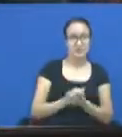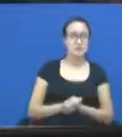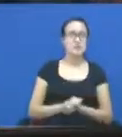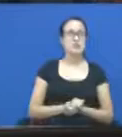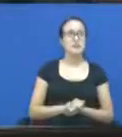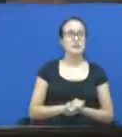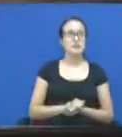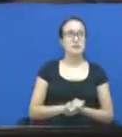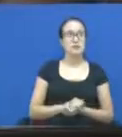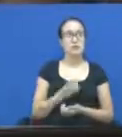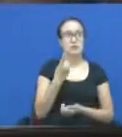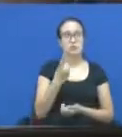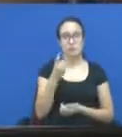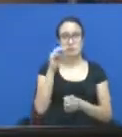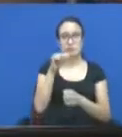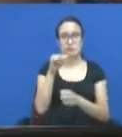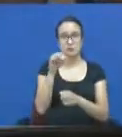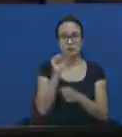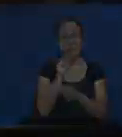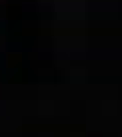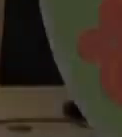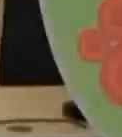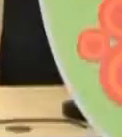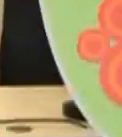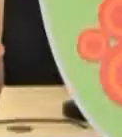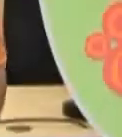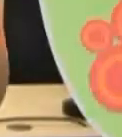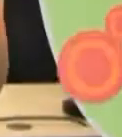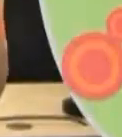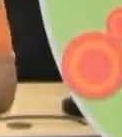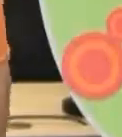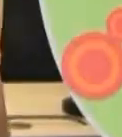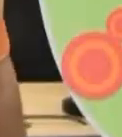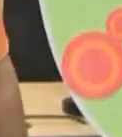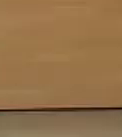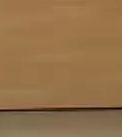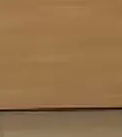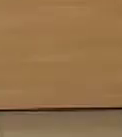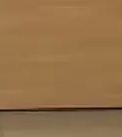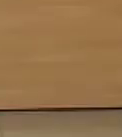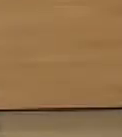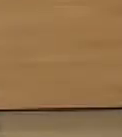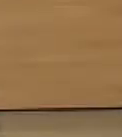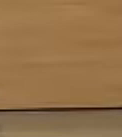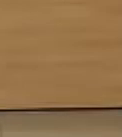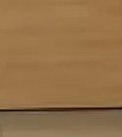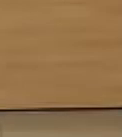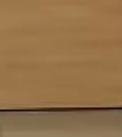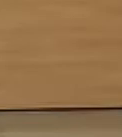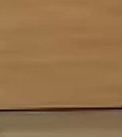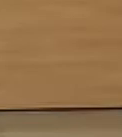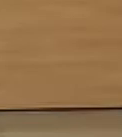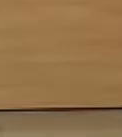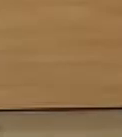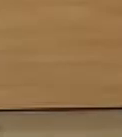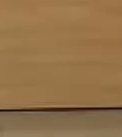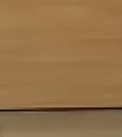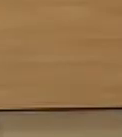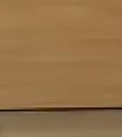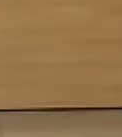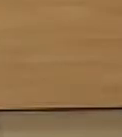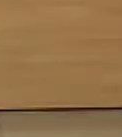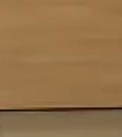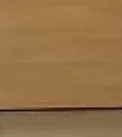Os trabalhos estão suspensos por 1 minuto. Na TV Os trabalhos Câmara, estão reabertos. Há uma dúvida pertinente do vereador Júlio a respeito